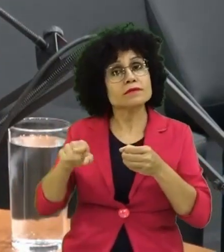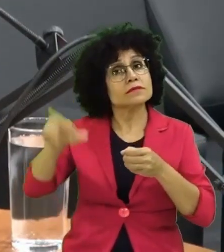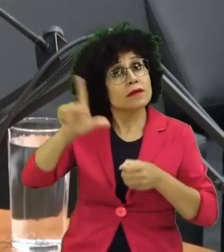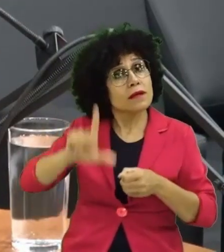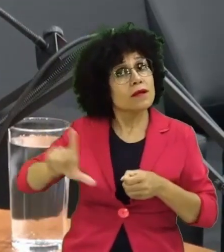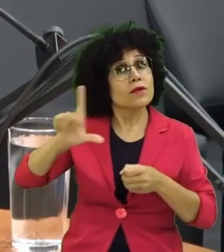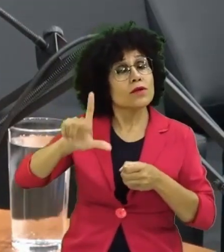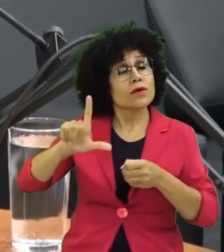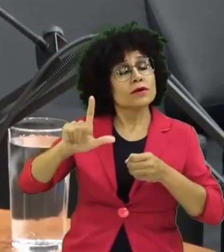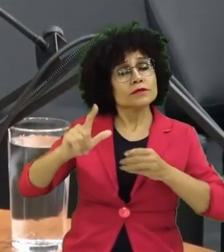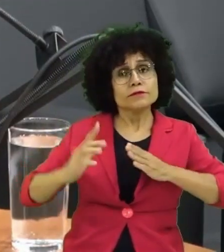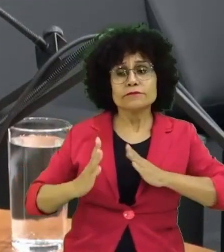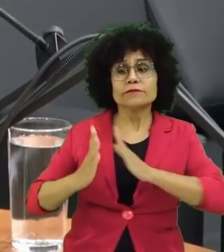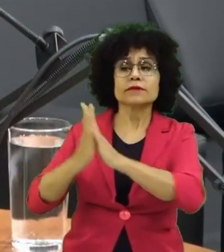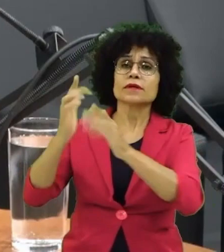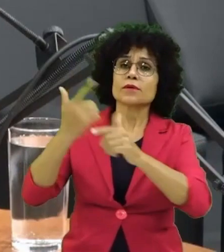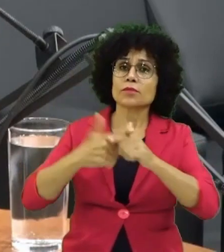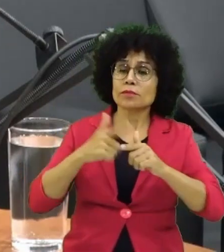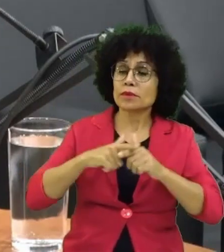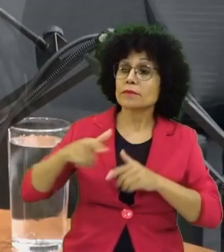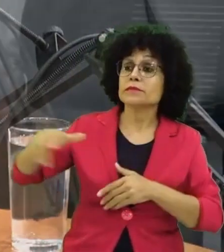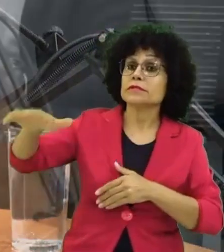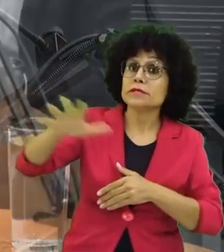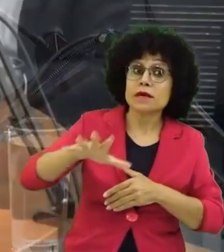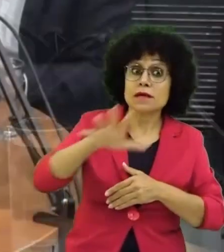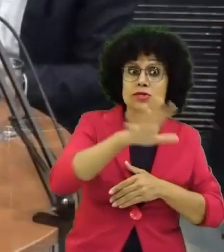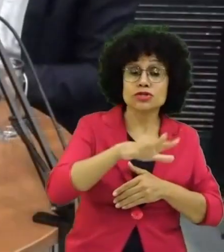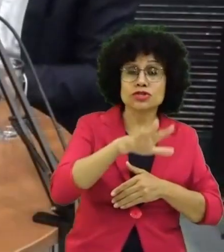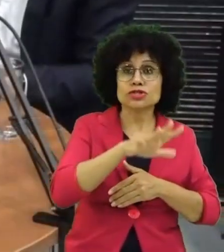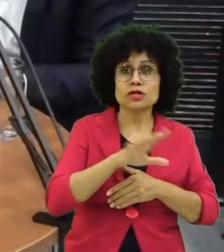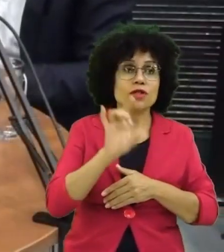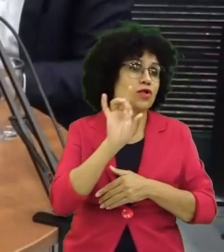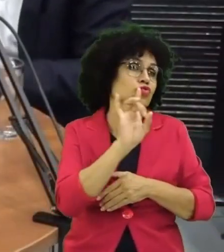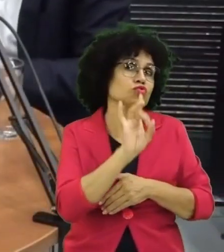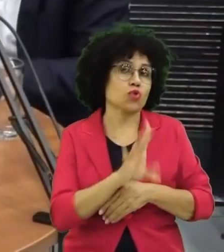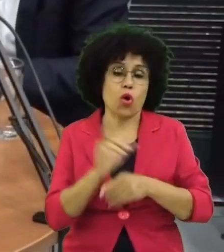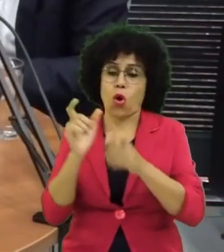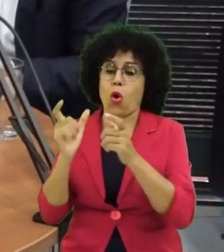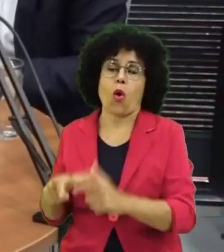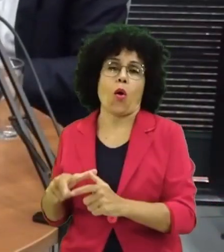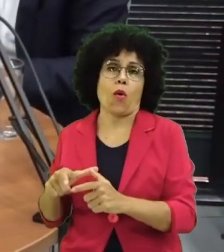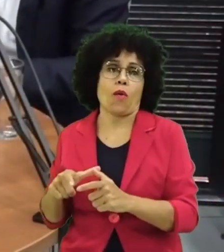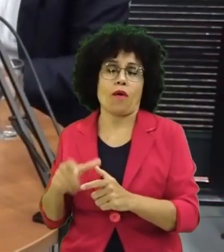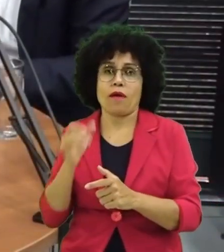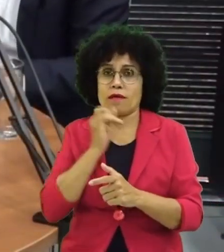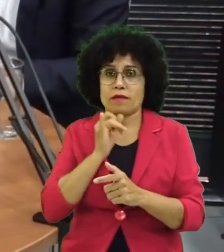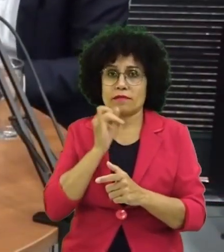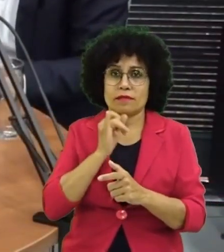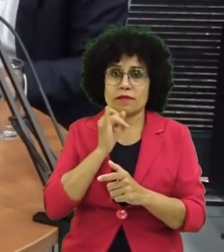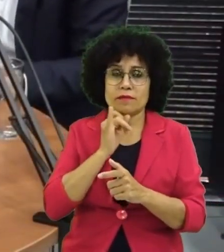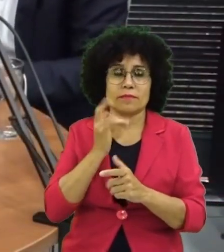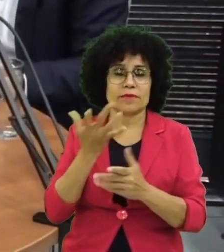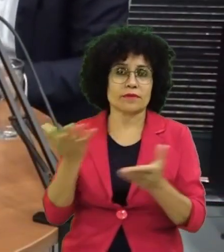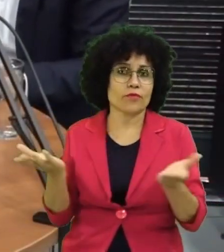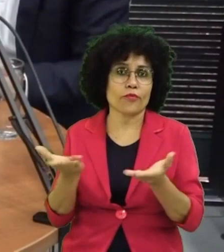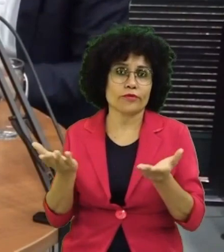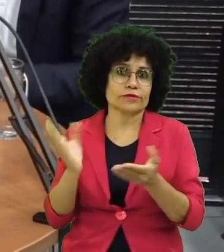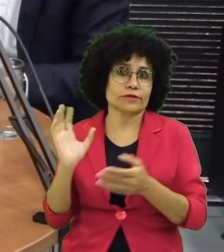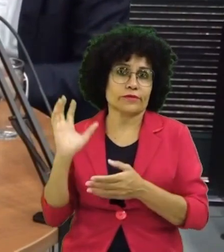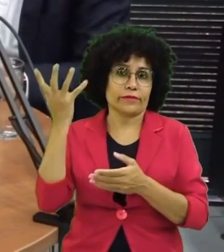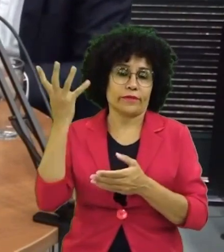enfrentar o problema de forma regionalizada e não localizada como hoje é encarado esse